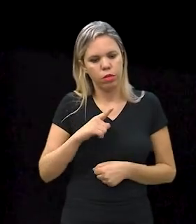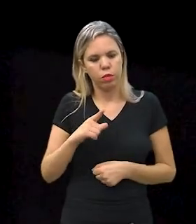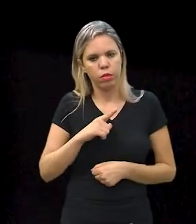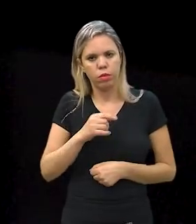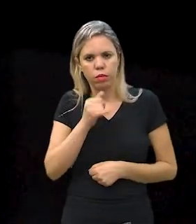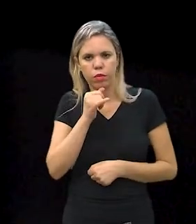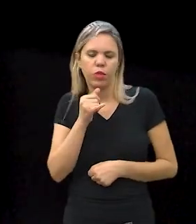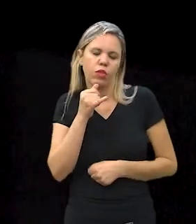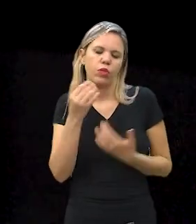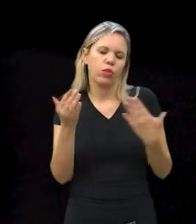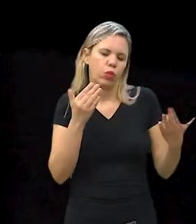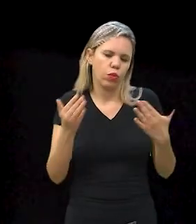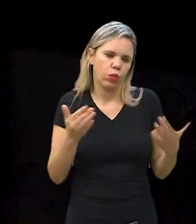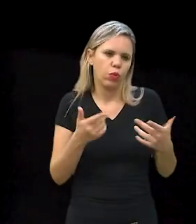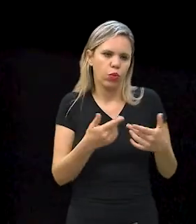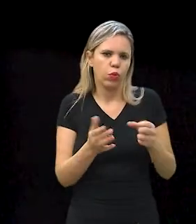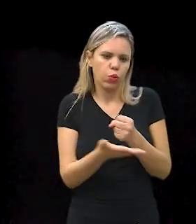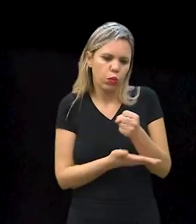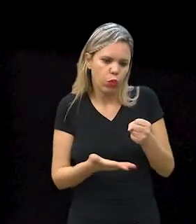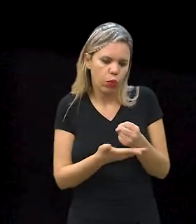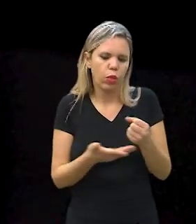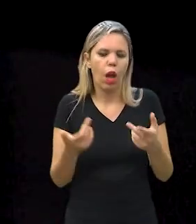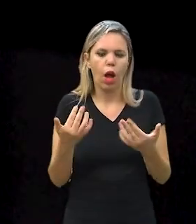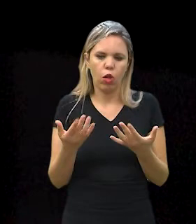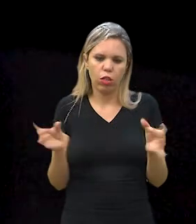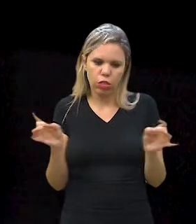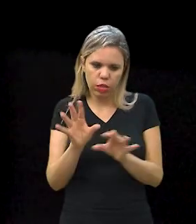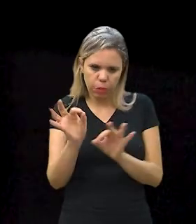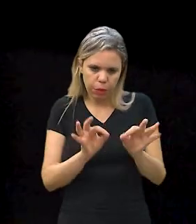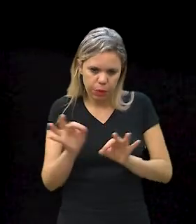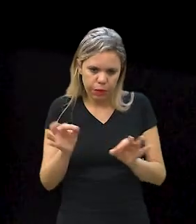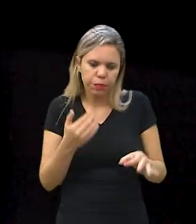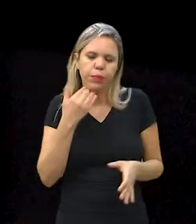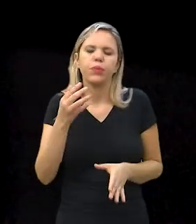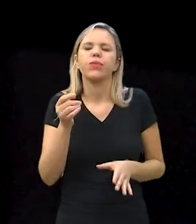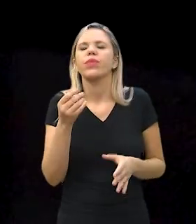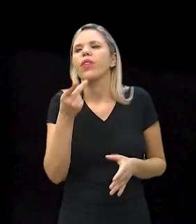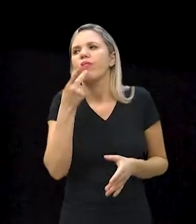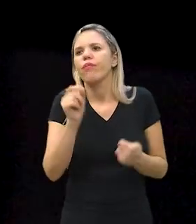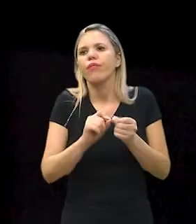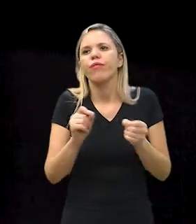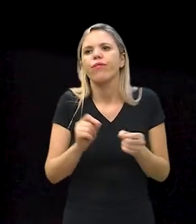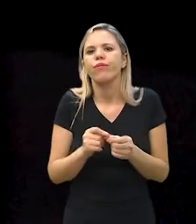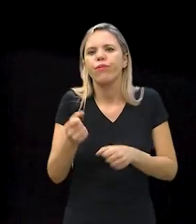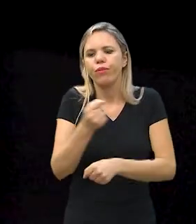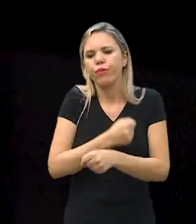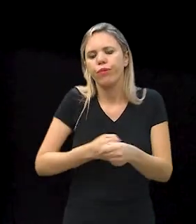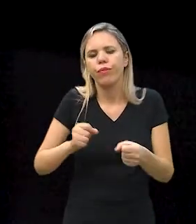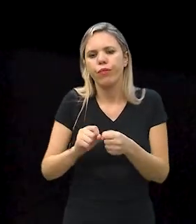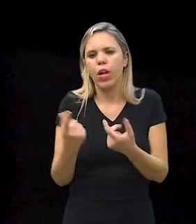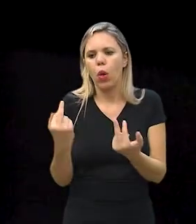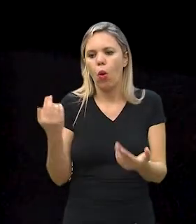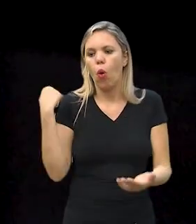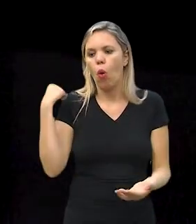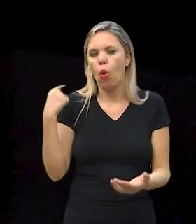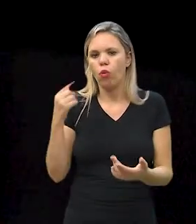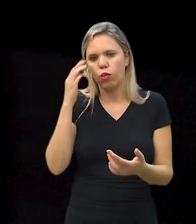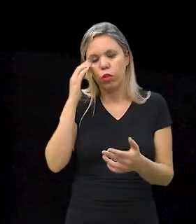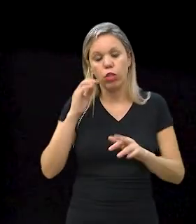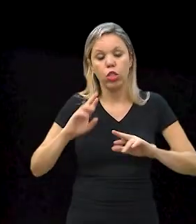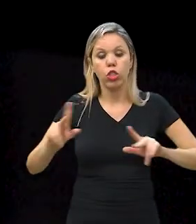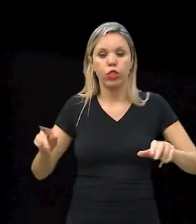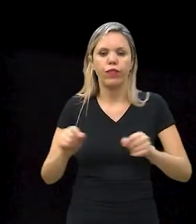tinha um ovo cru, e agora esse ovo está cozido. Não adianta eu querer fazer receita que eu fazia com ovo